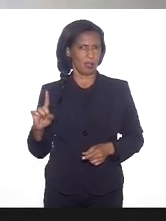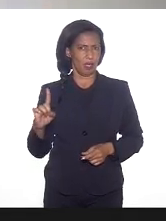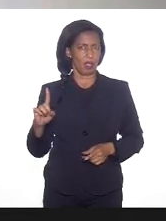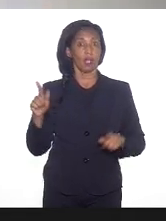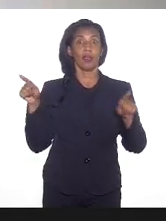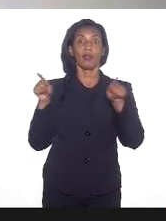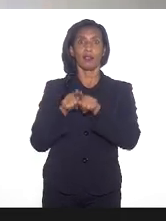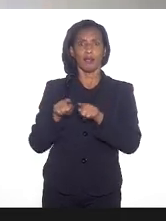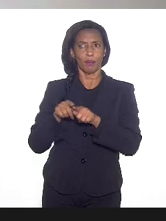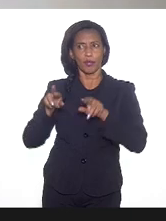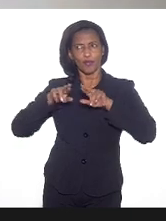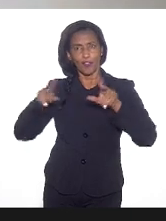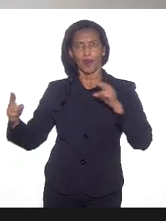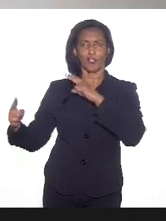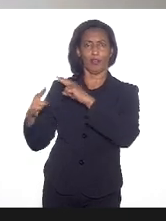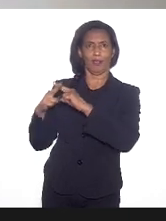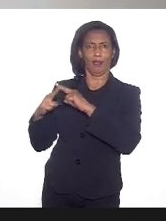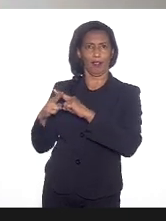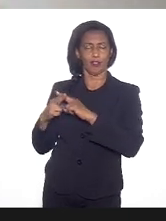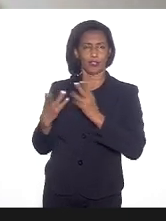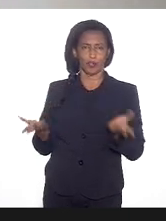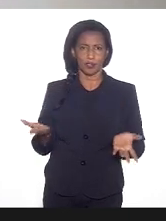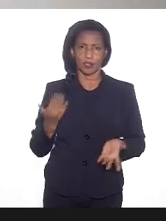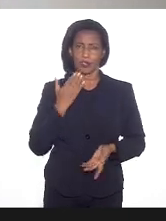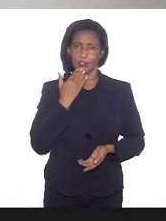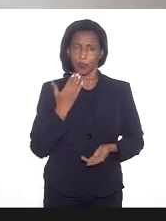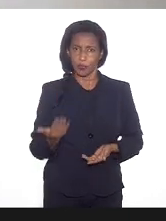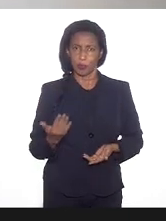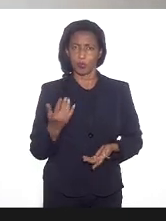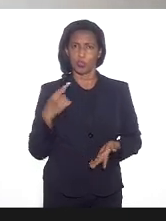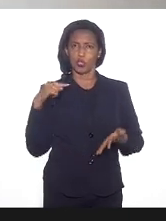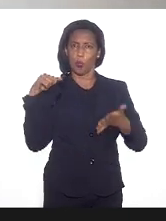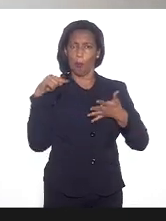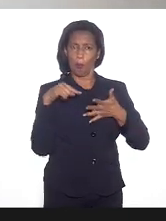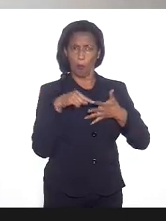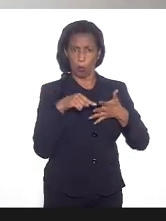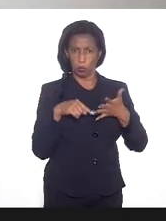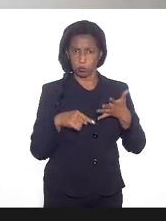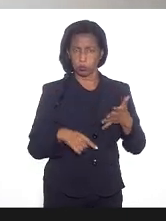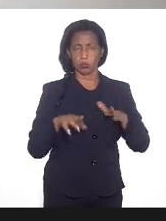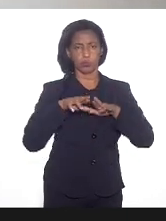Caixa Econômica. Então, eu vou sugerir um destaque nesse ponto do relatório.